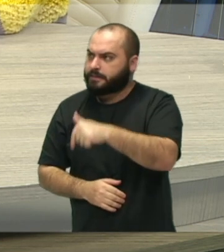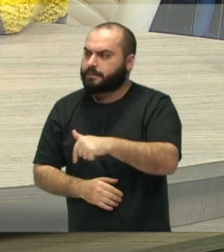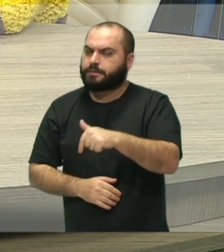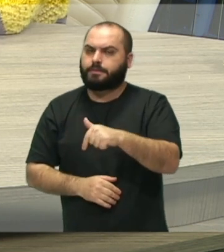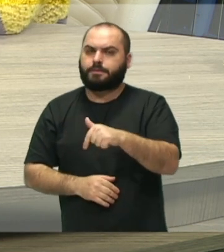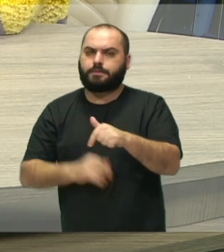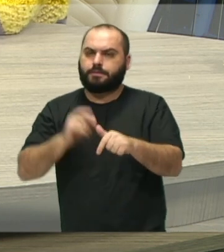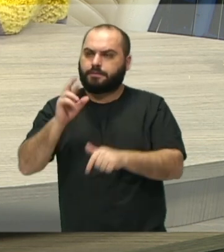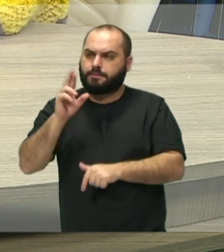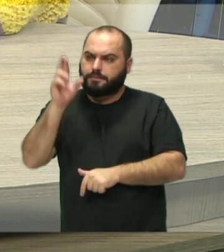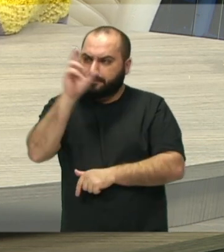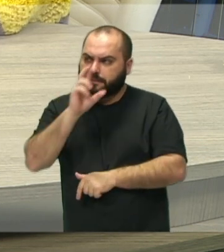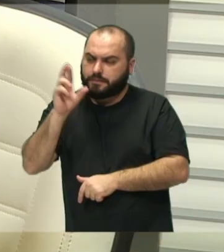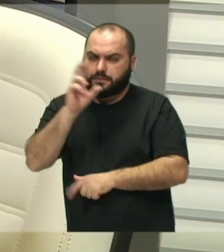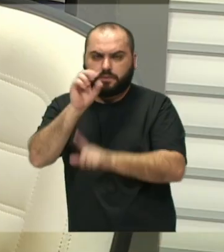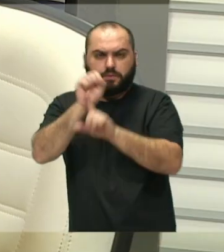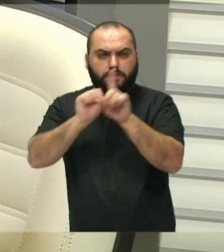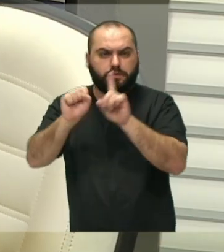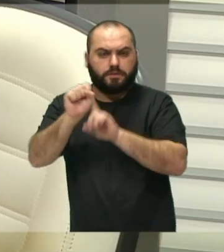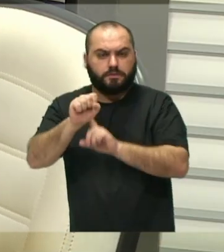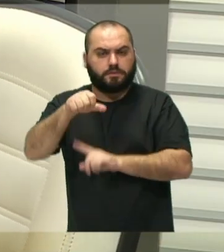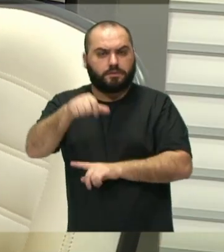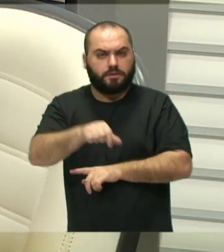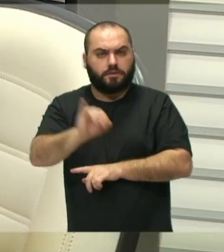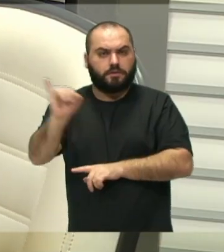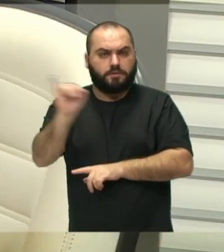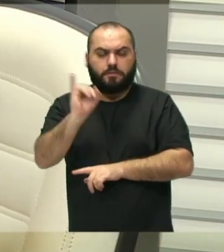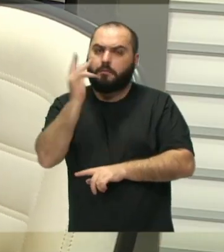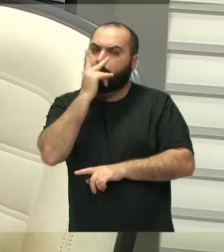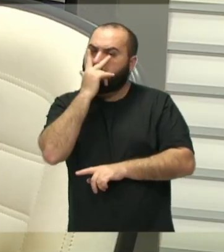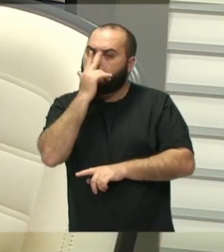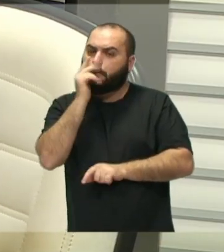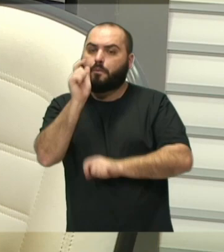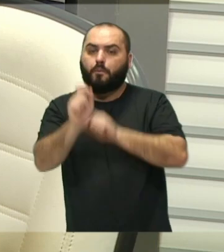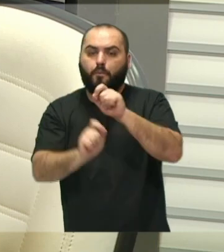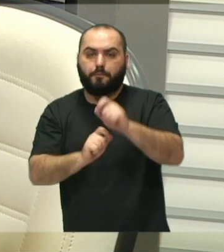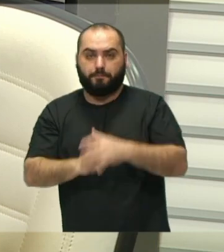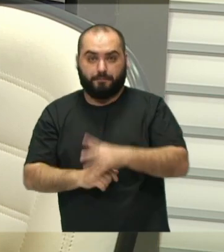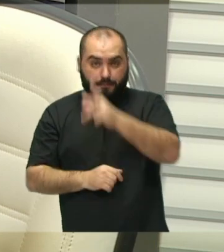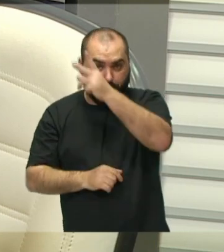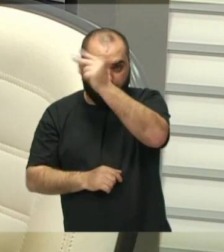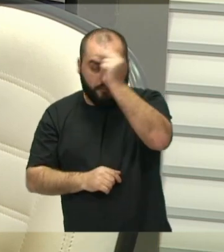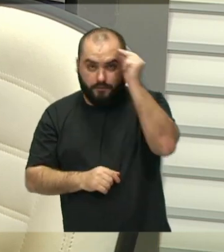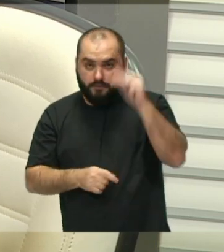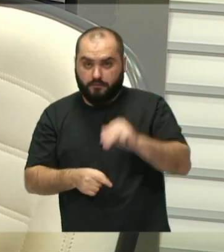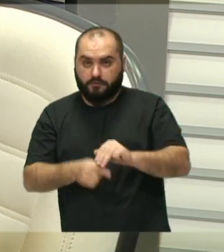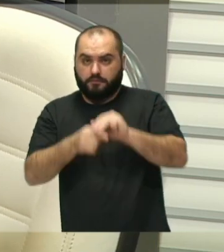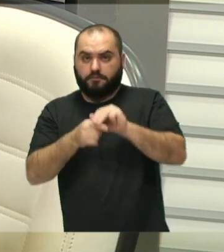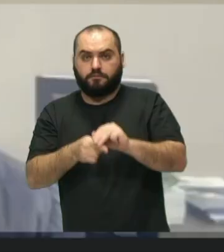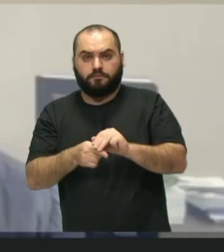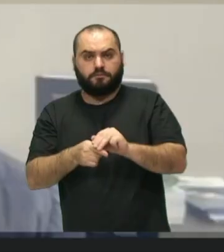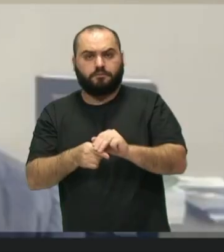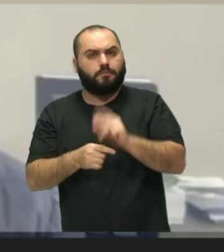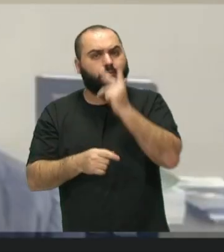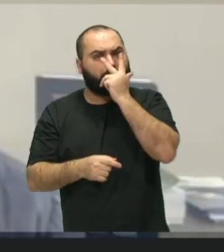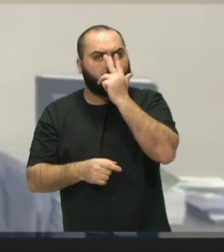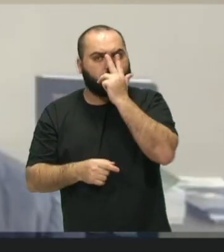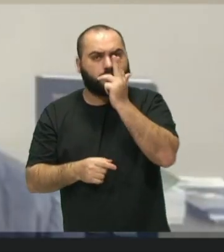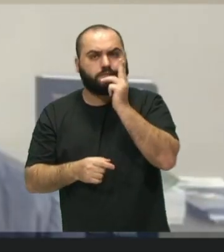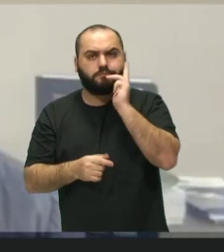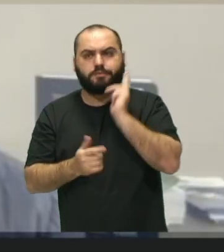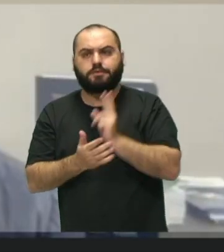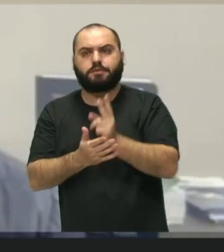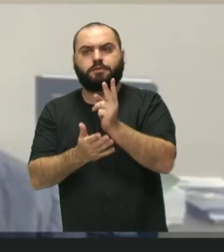fez um levantamento de que para o poder público municipal, por exemplo, eram quase sempre as